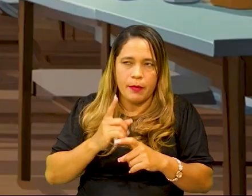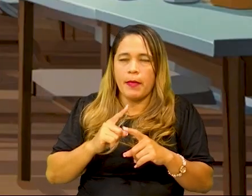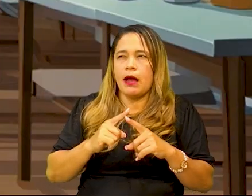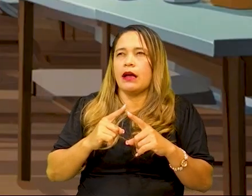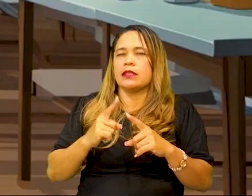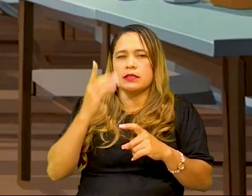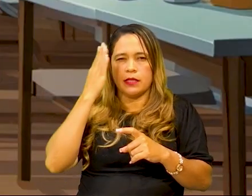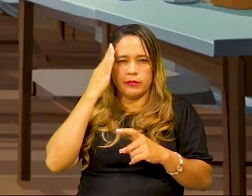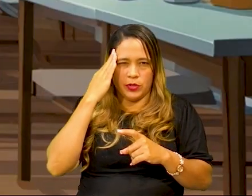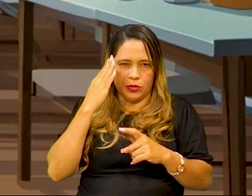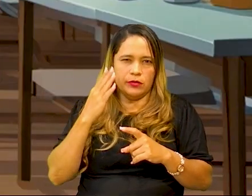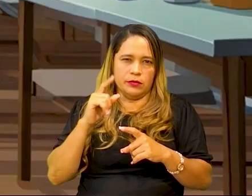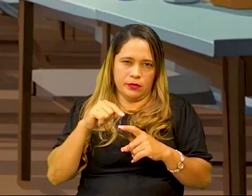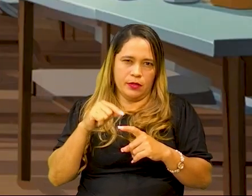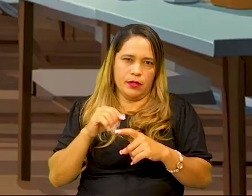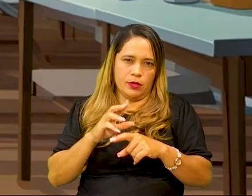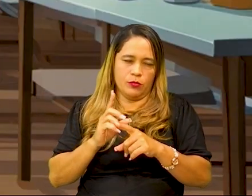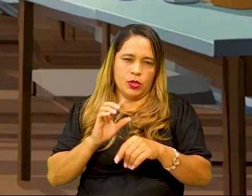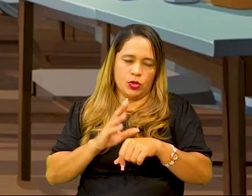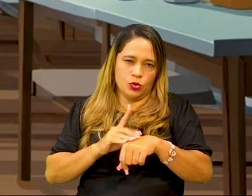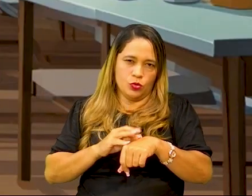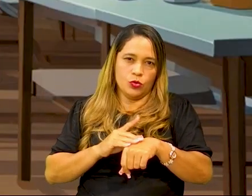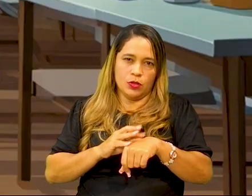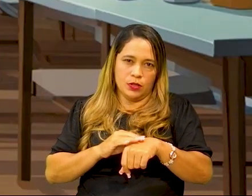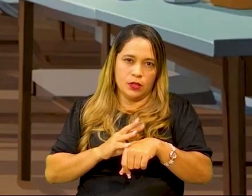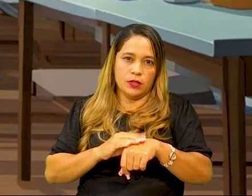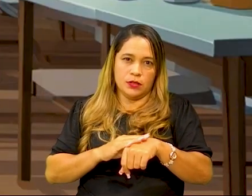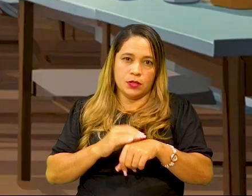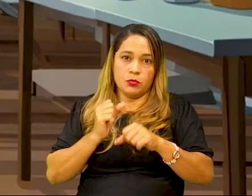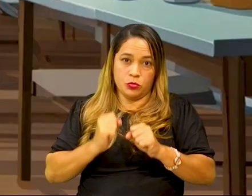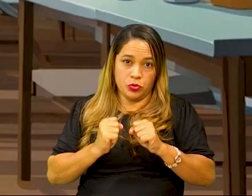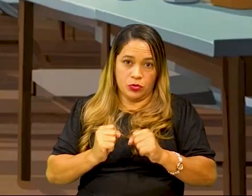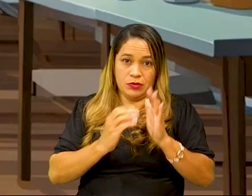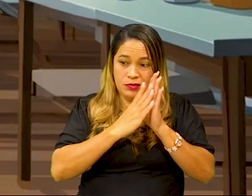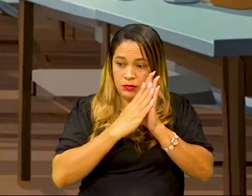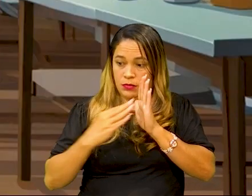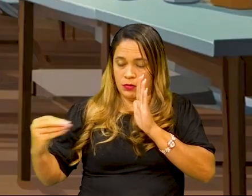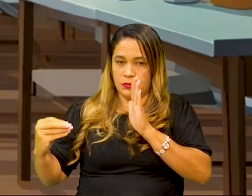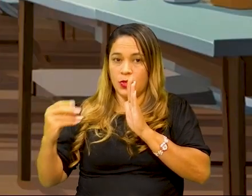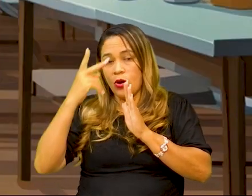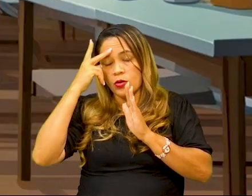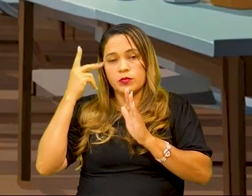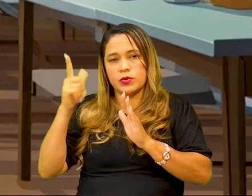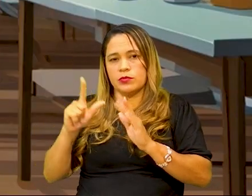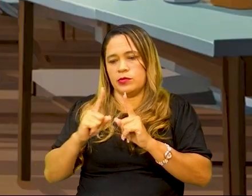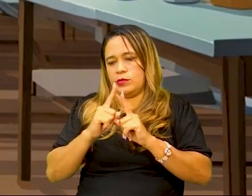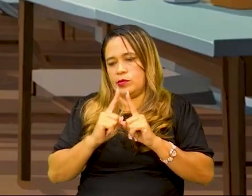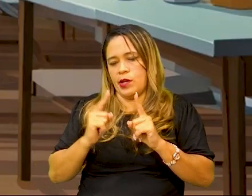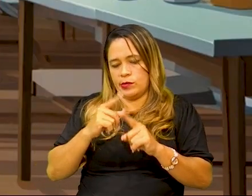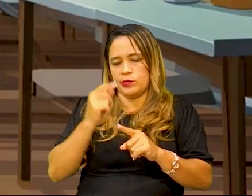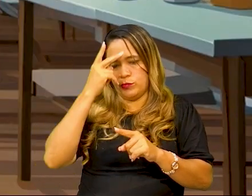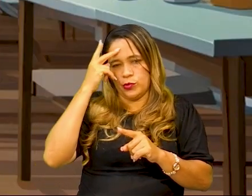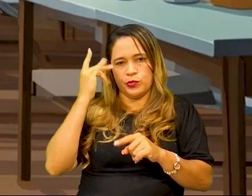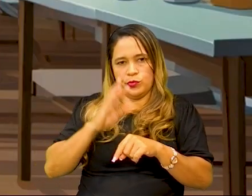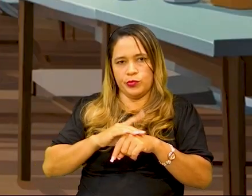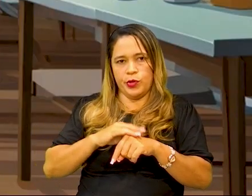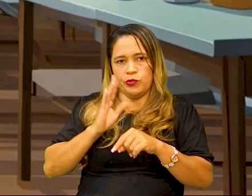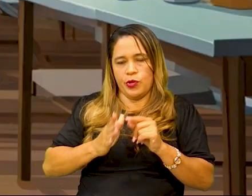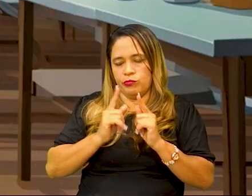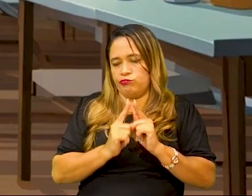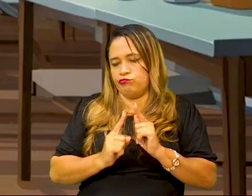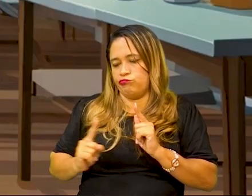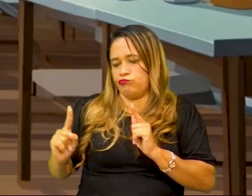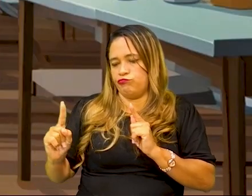era um micro-organismo que gerava uma doença e outra que podia ser transmitida. Então as pessoas eram todas o quê? Afastadas do convívio